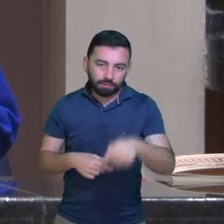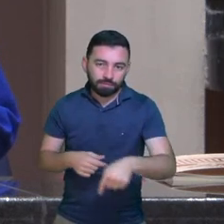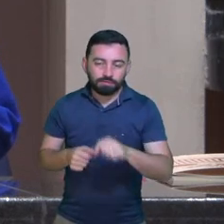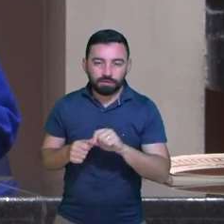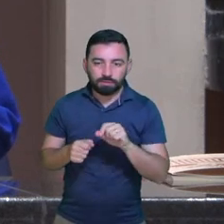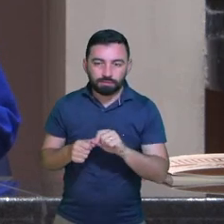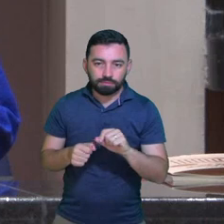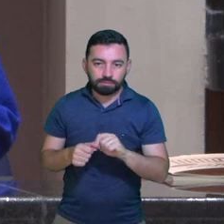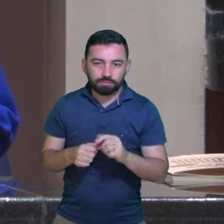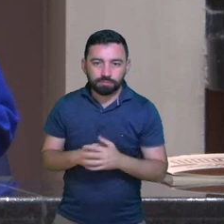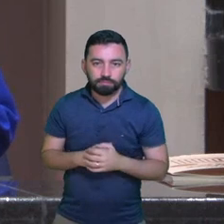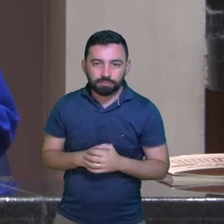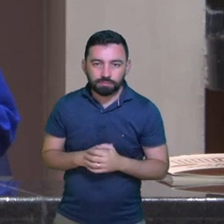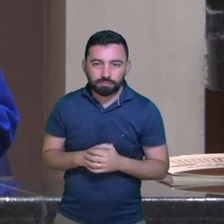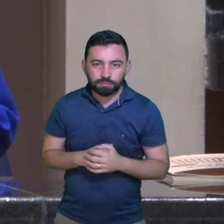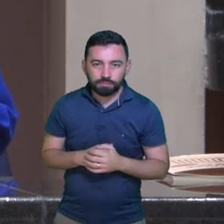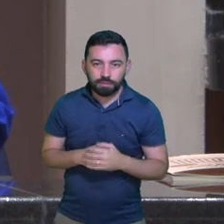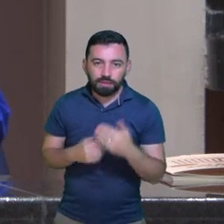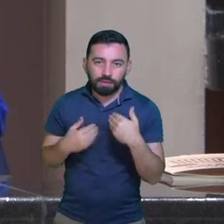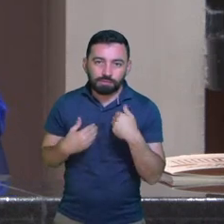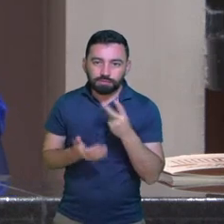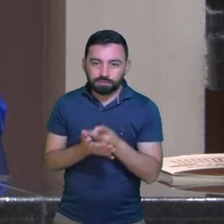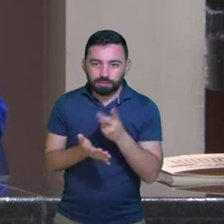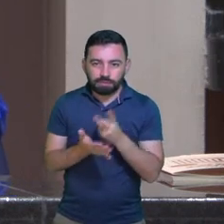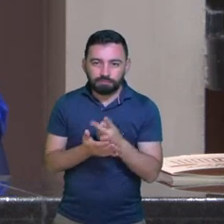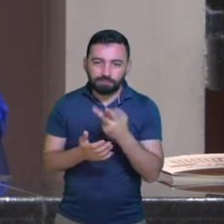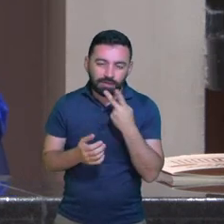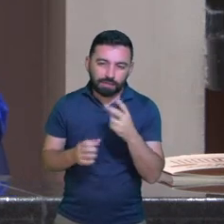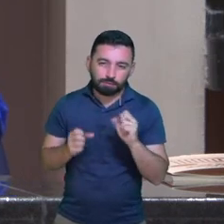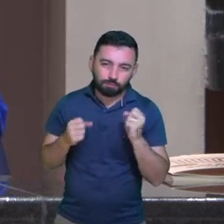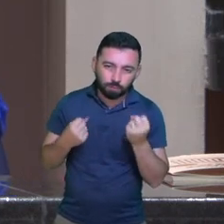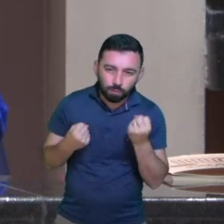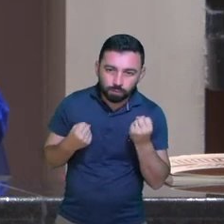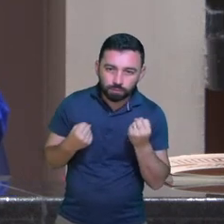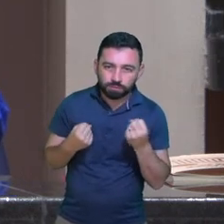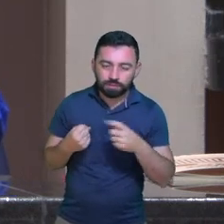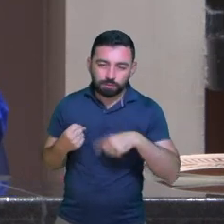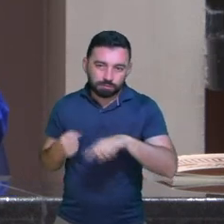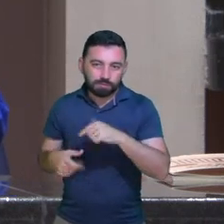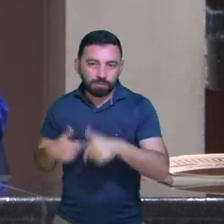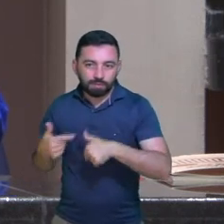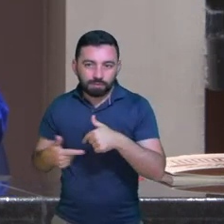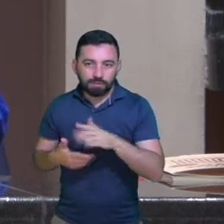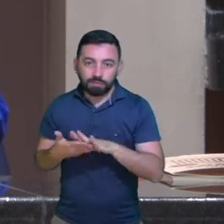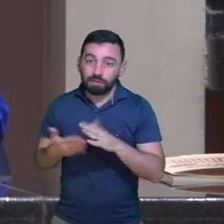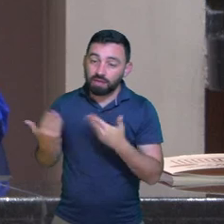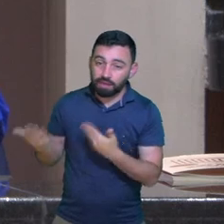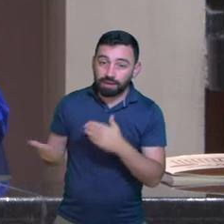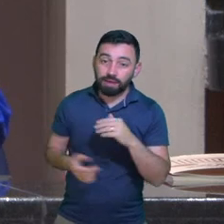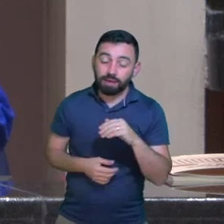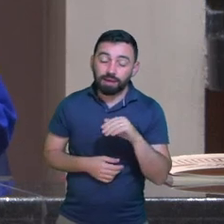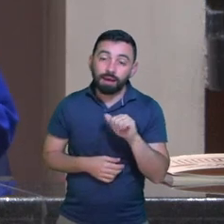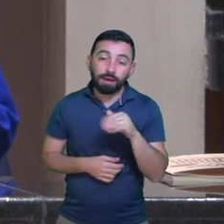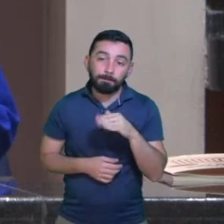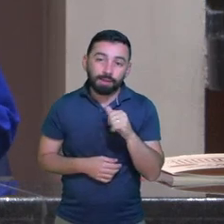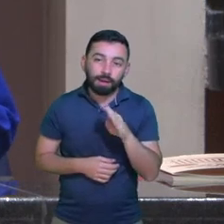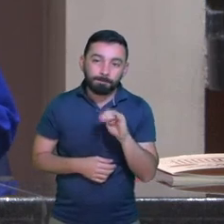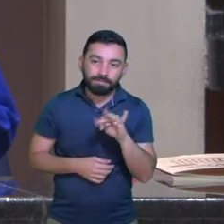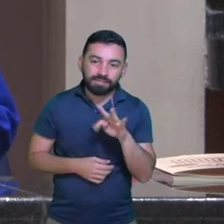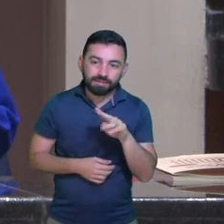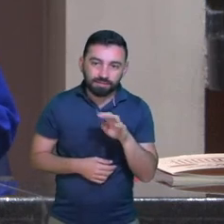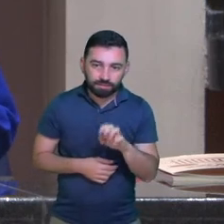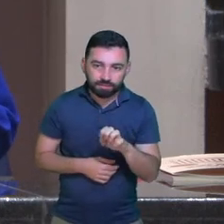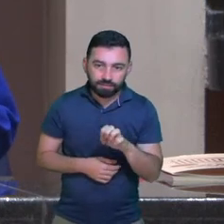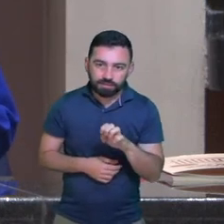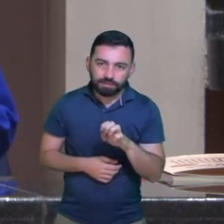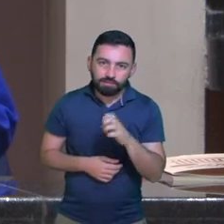faz Eu nunca falo dos esforços que a gente faz e a mabile me provocou aqui e todos da mesa a